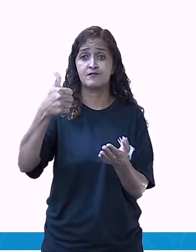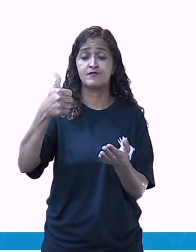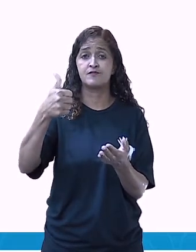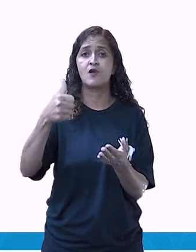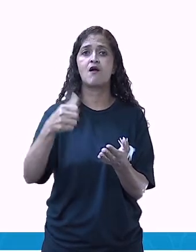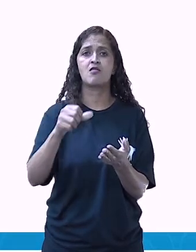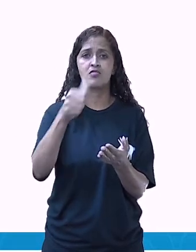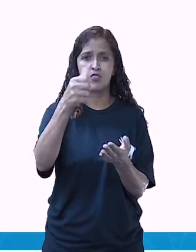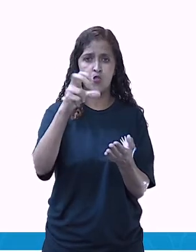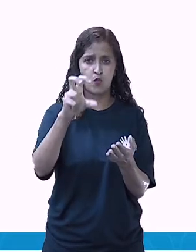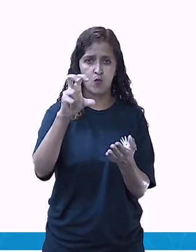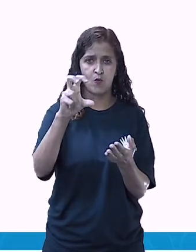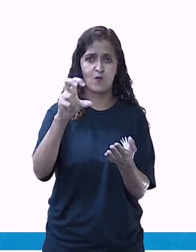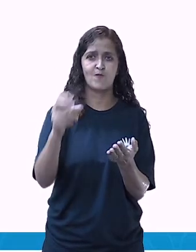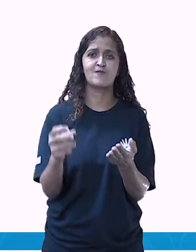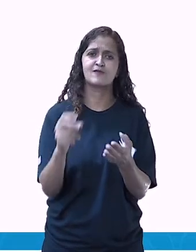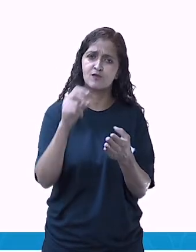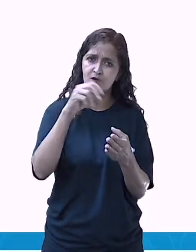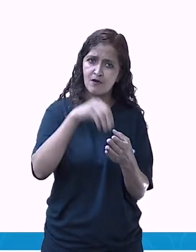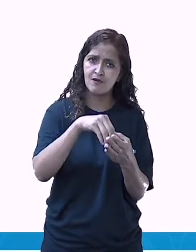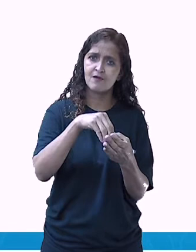eu tenho.